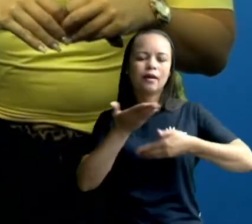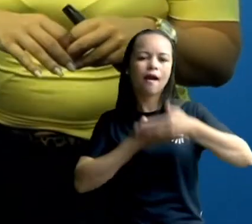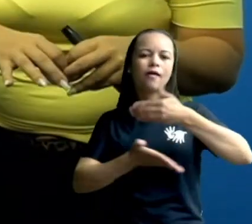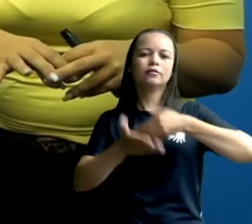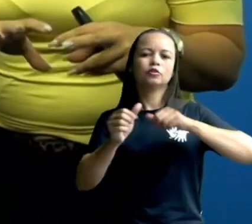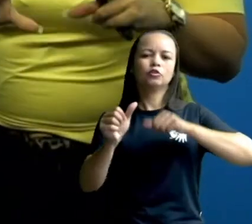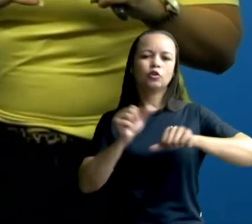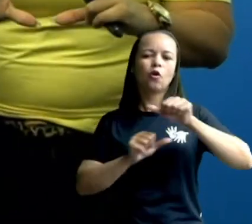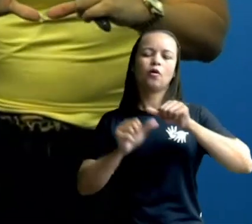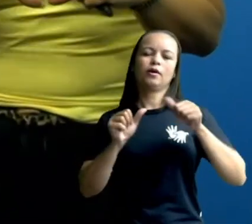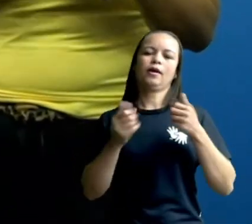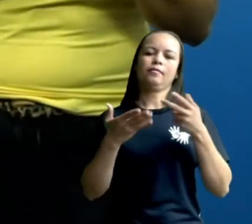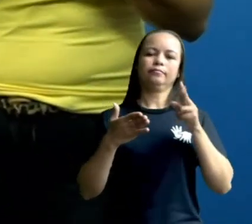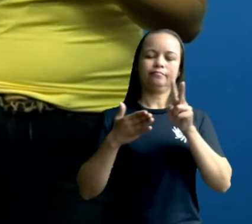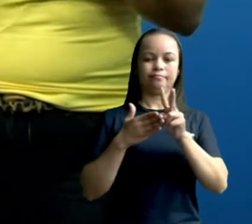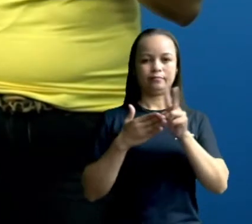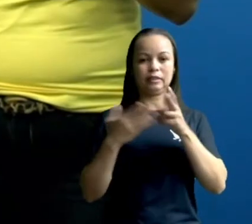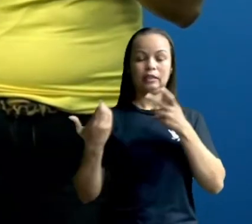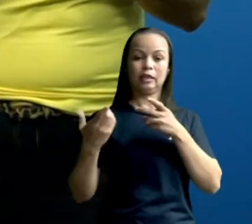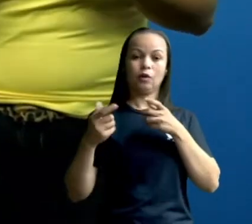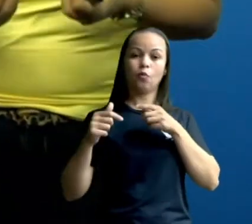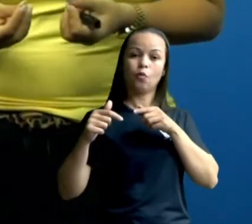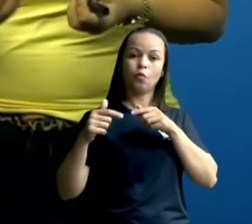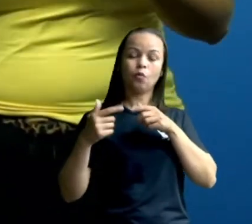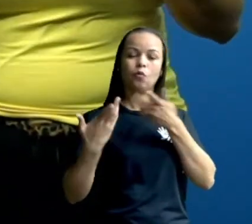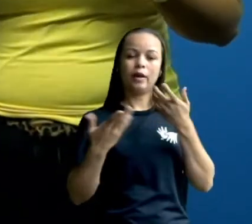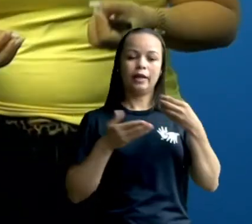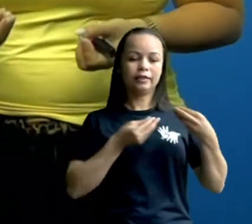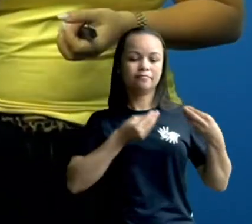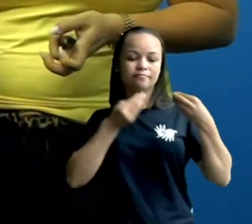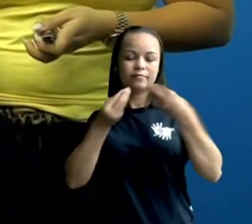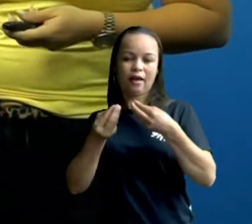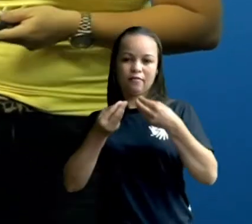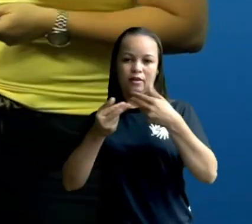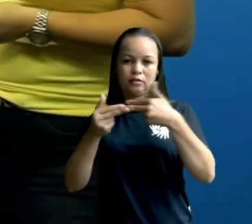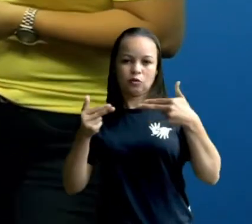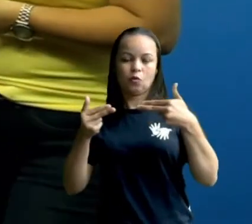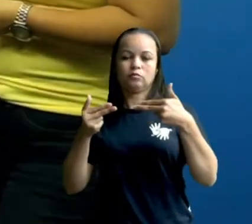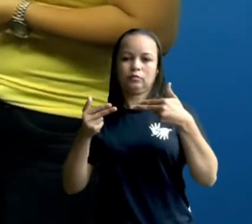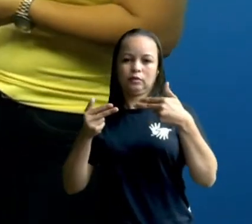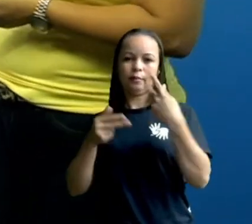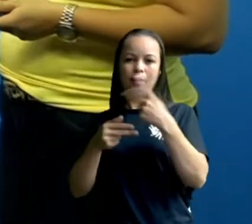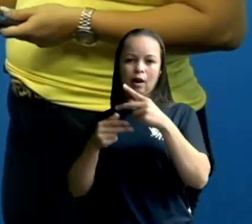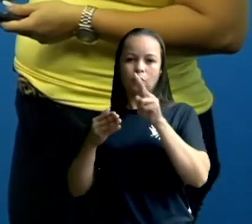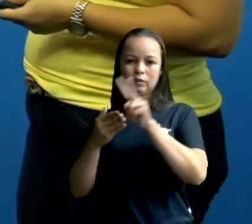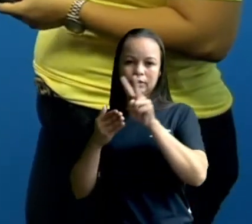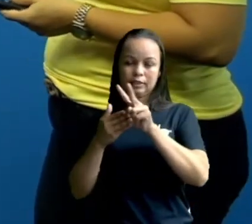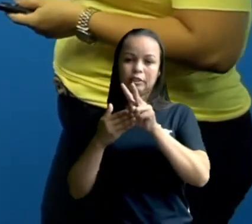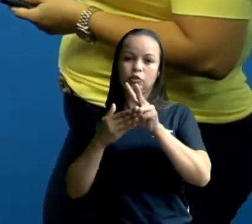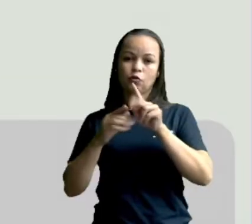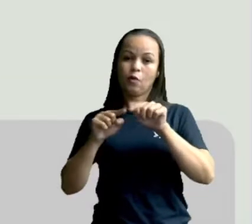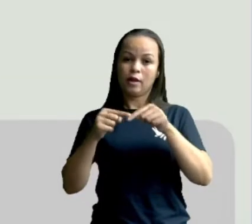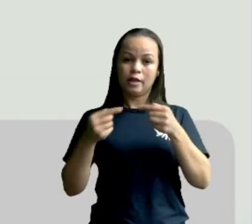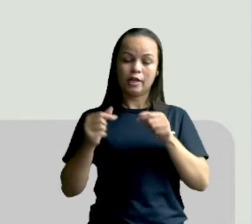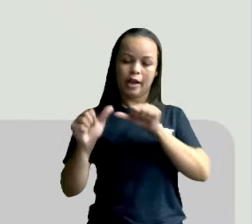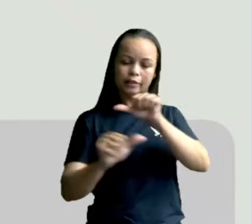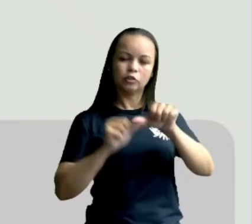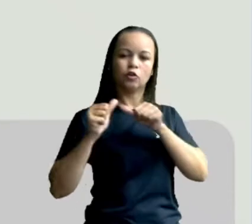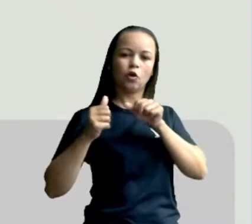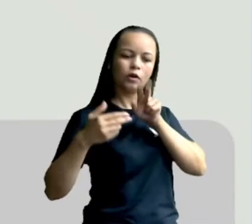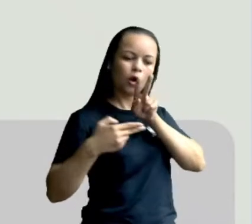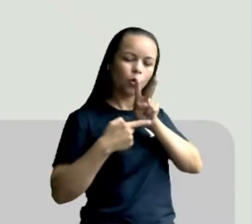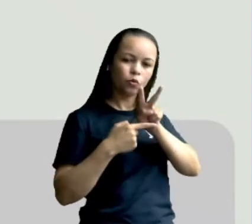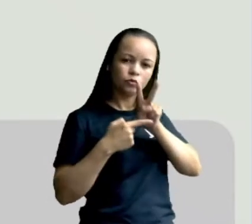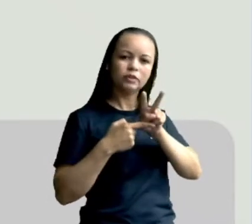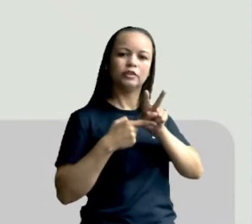essas coisas para os índios e os índios, em troca, trabalhavam para eles na exploração da terra, certo? Mas, com o passar do tempo,